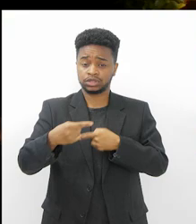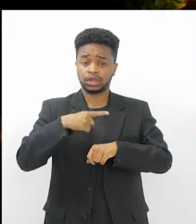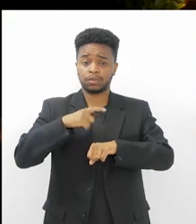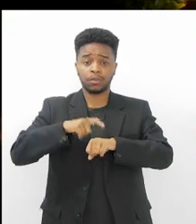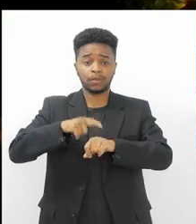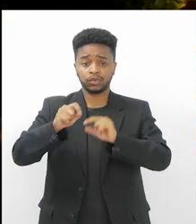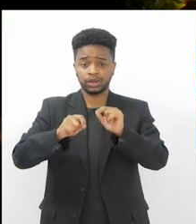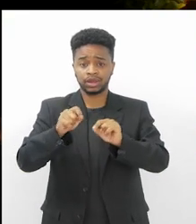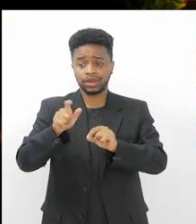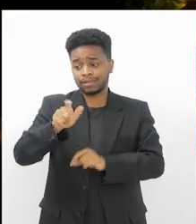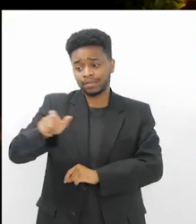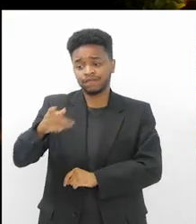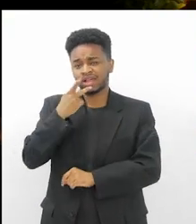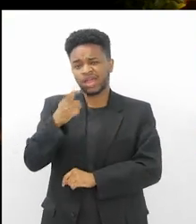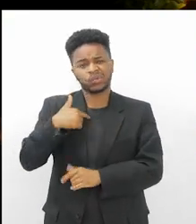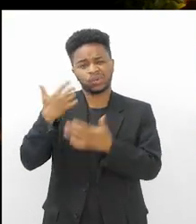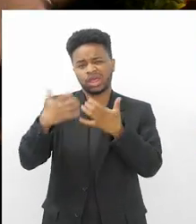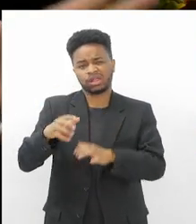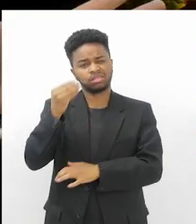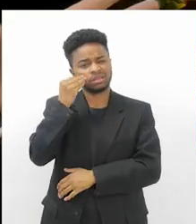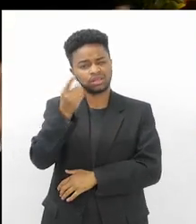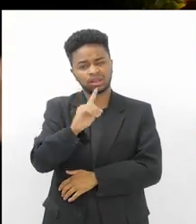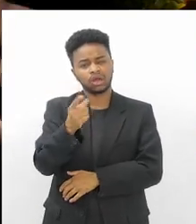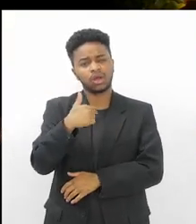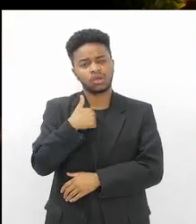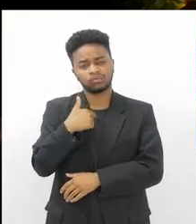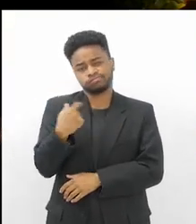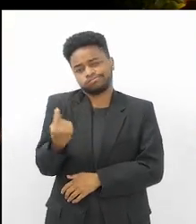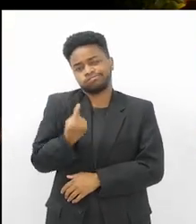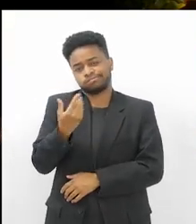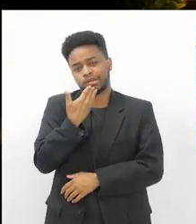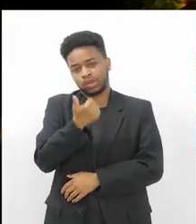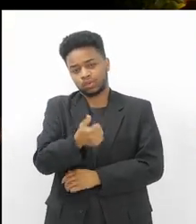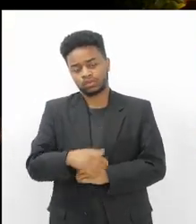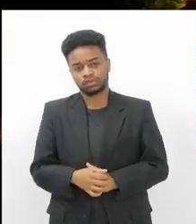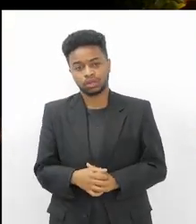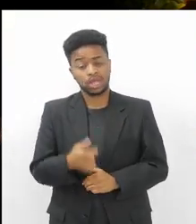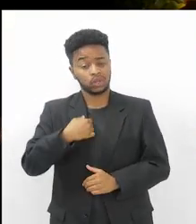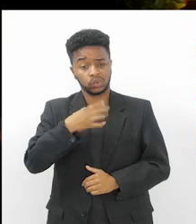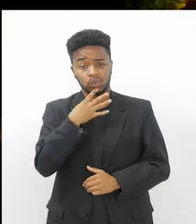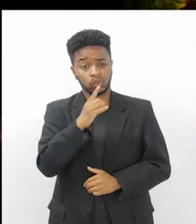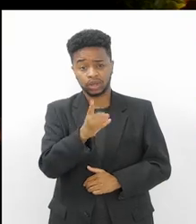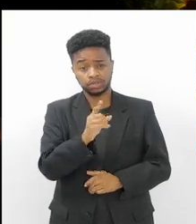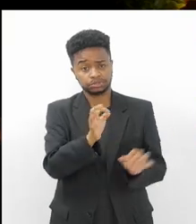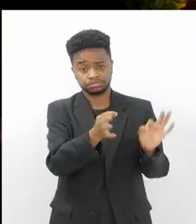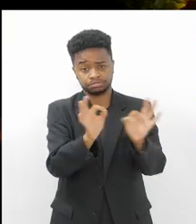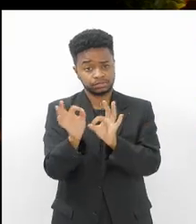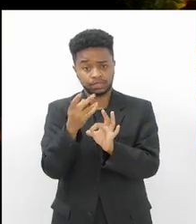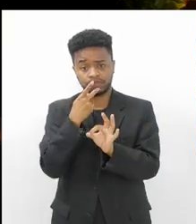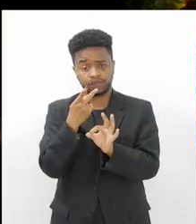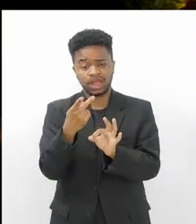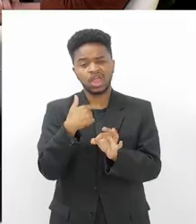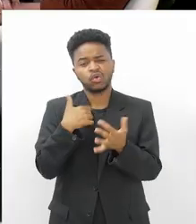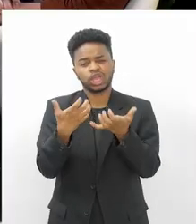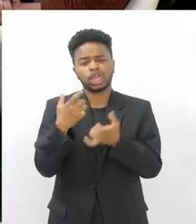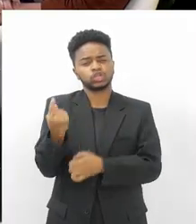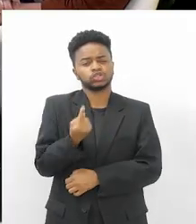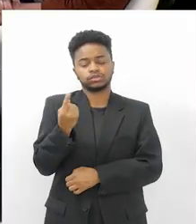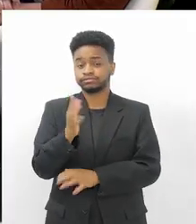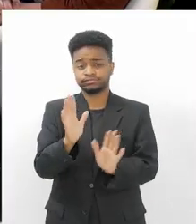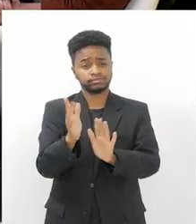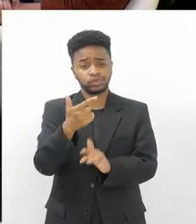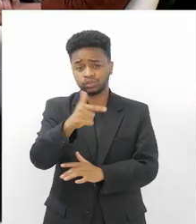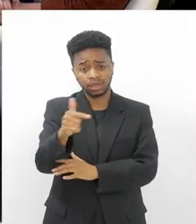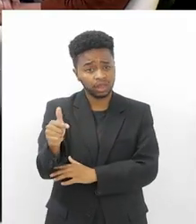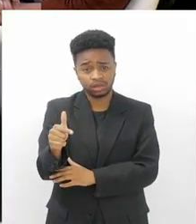chega um momento que ela diz, bom, eu não quero mais tentar e aí vou ficar sozinha. Eu não conheço ninguém que chega e diz assim, eu quero ficar